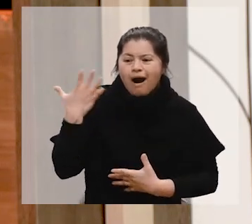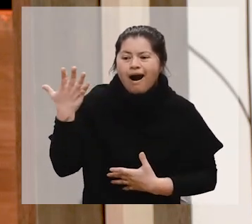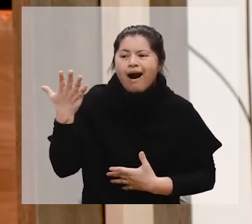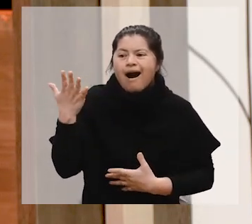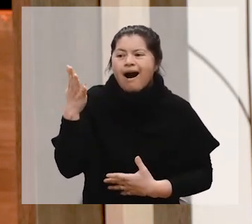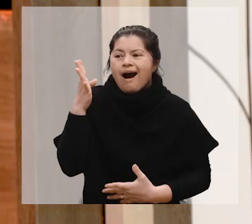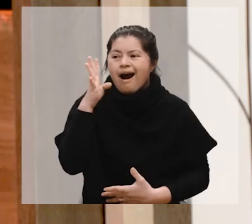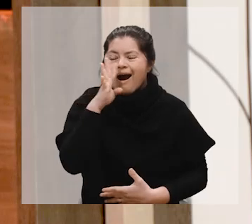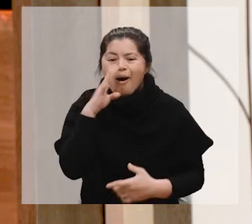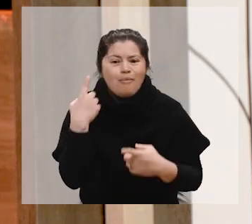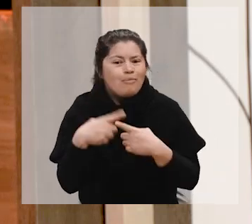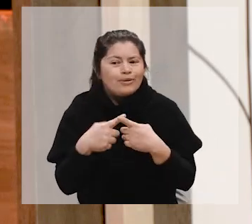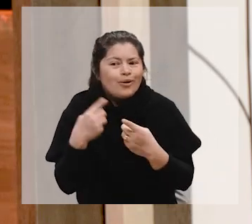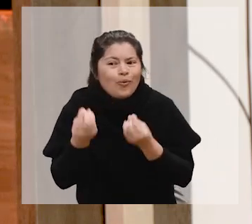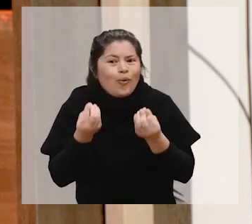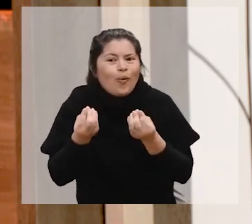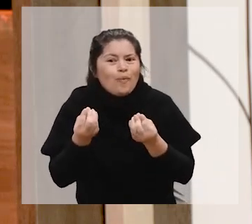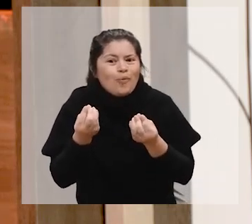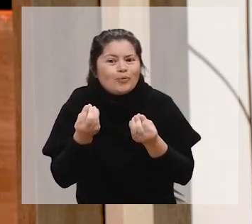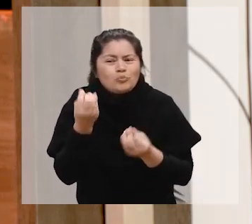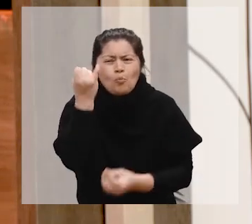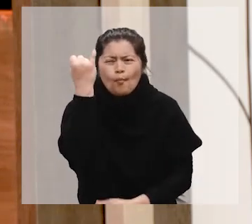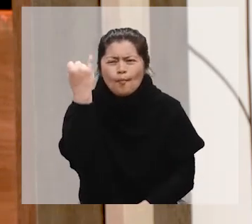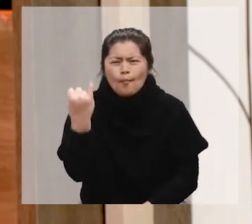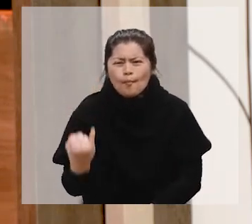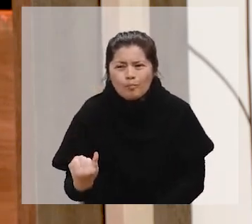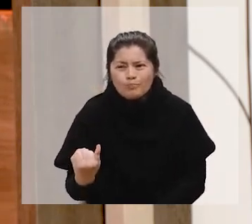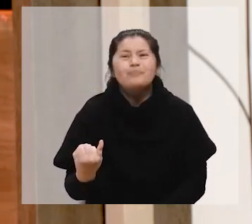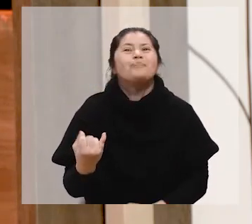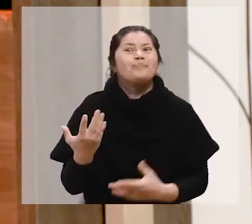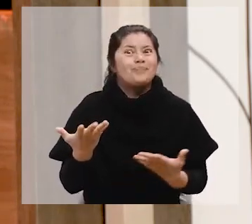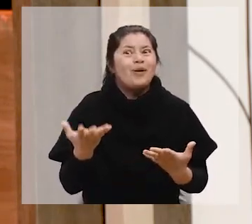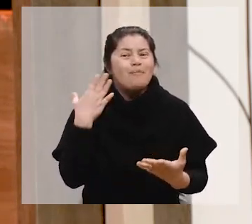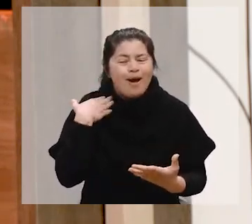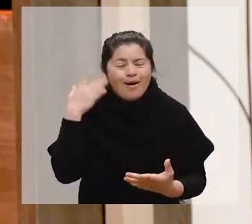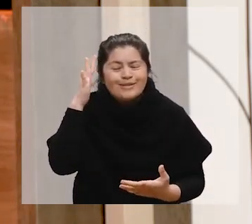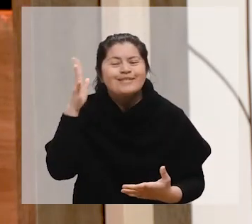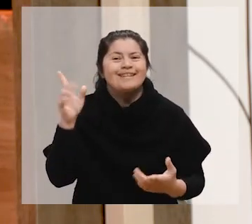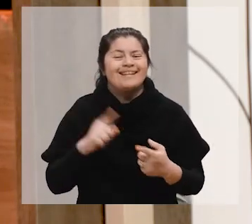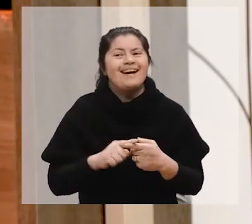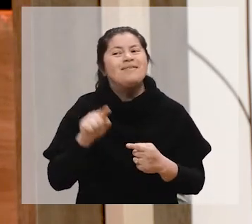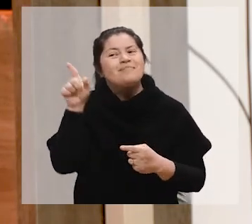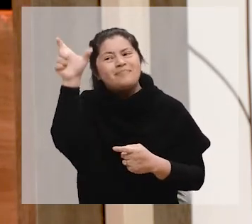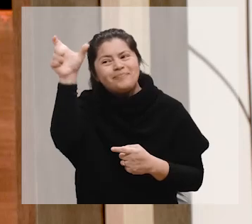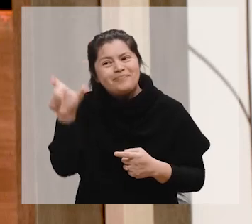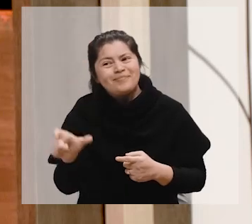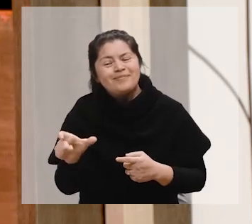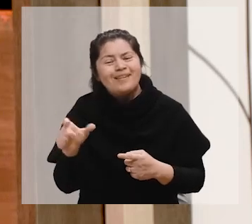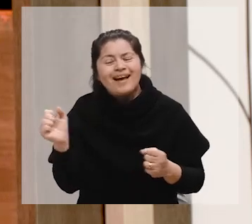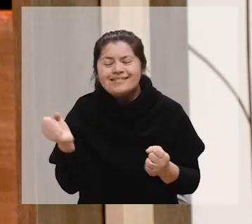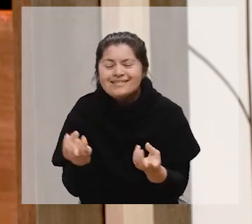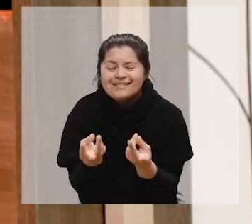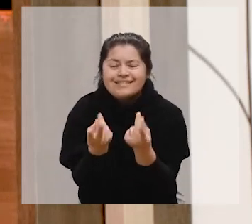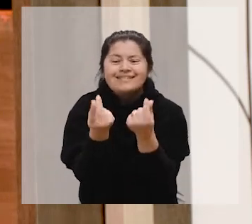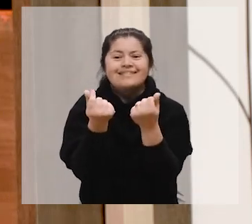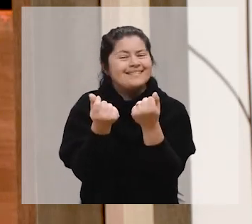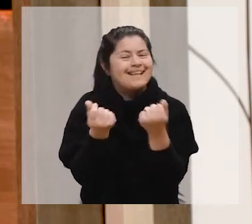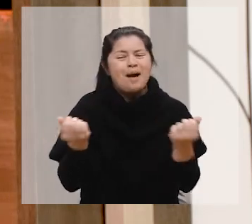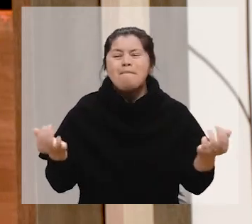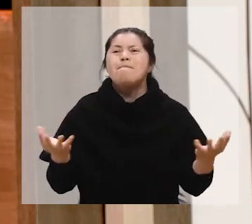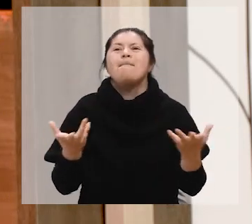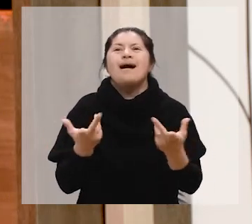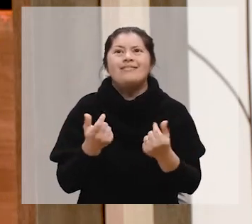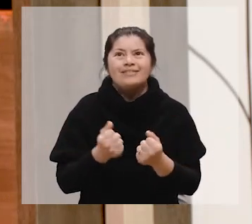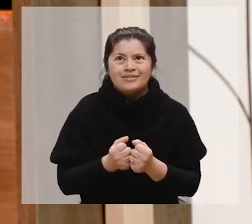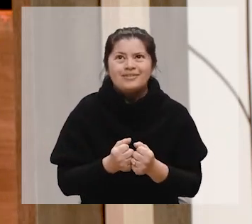eu fiquei espantada, porque era exatamente o que eu tinha pensado, um magricelo, assim, era como eu imaginava. Então ele foi...